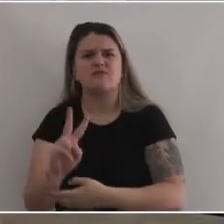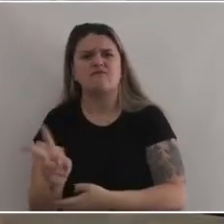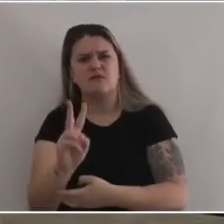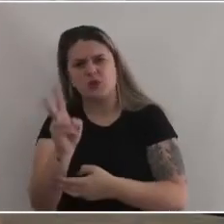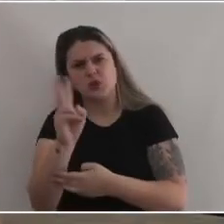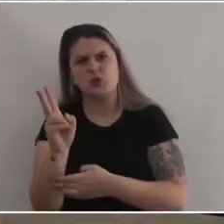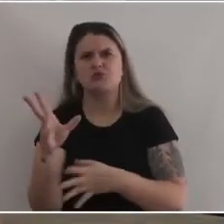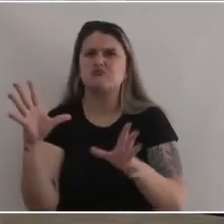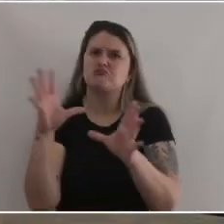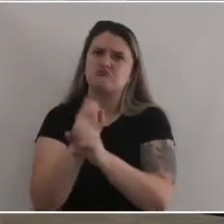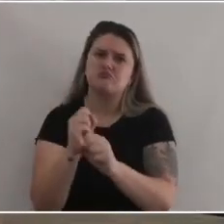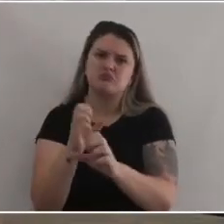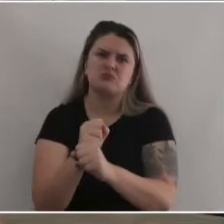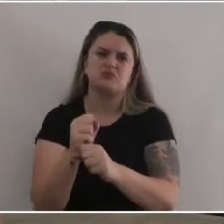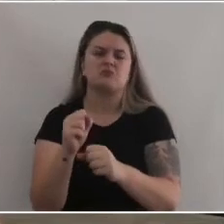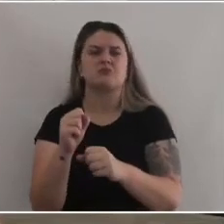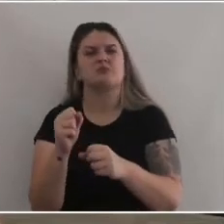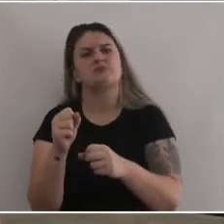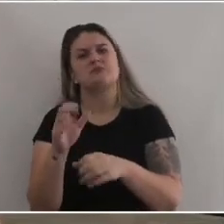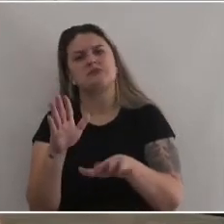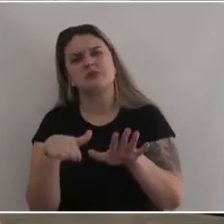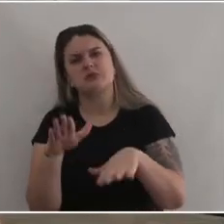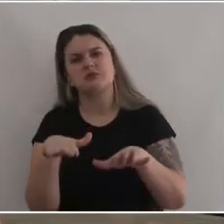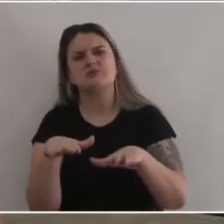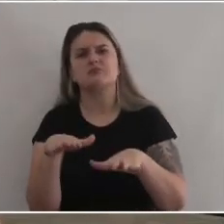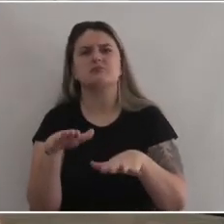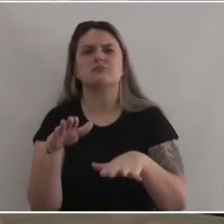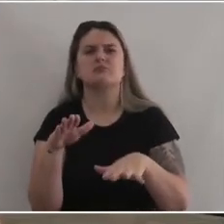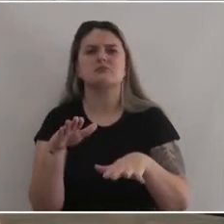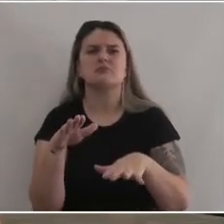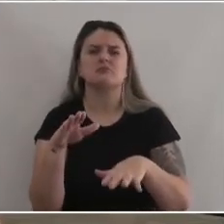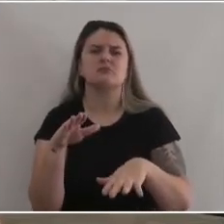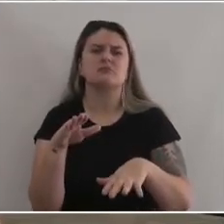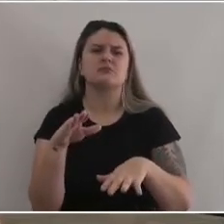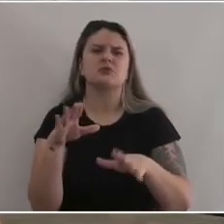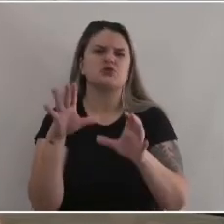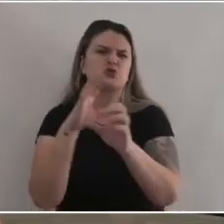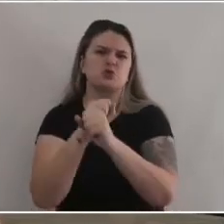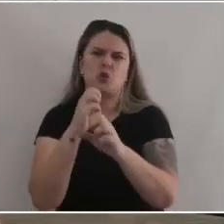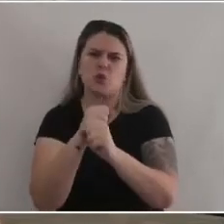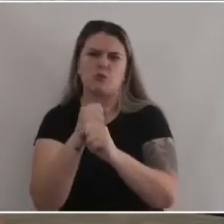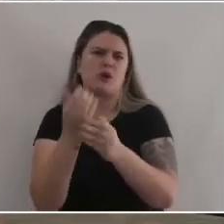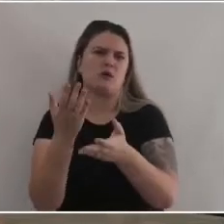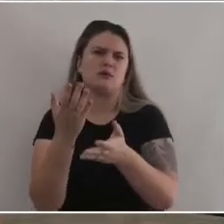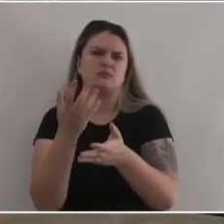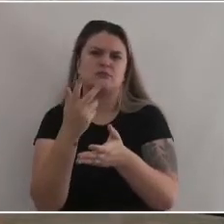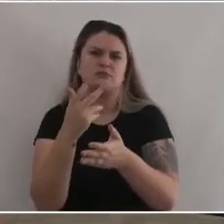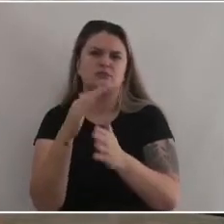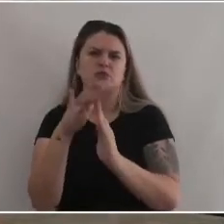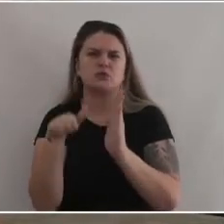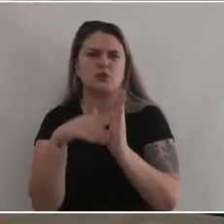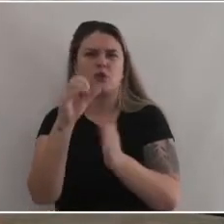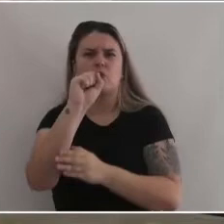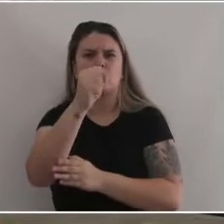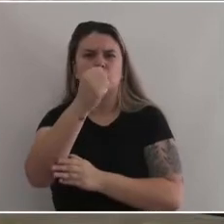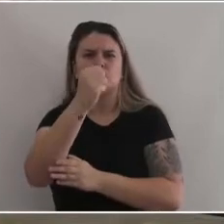valor que foi arrecadado no FUNPREV entra na soma e totaliza